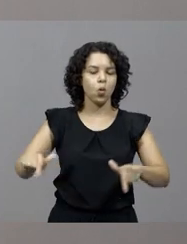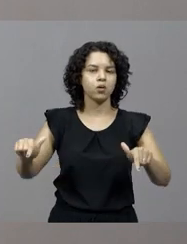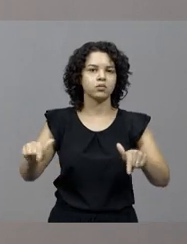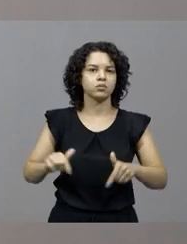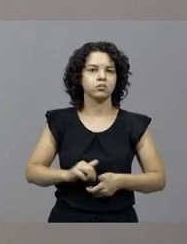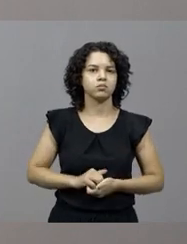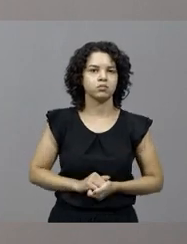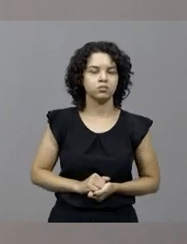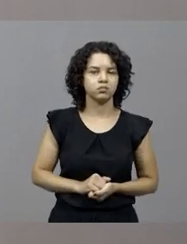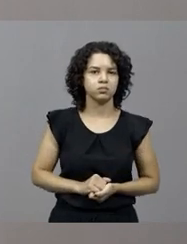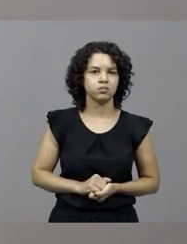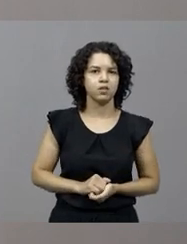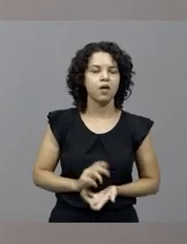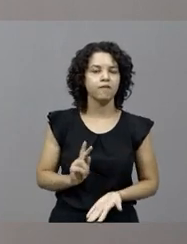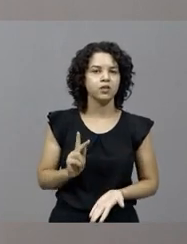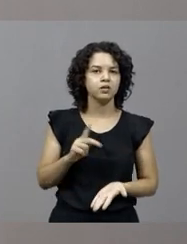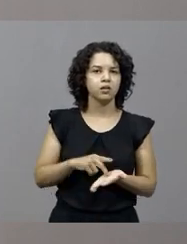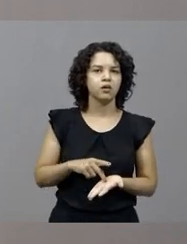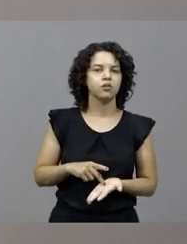A única verdade,